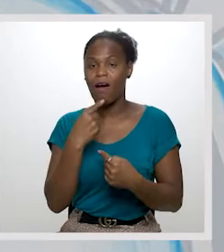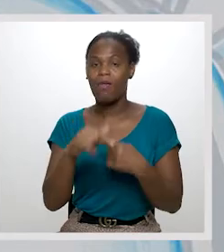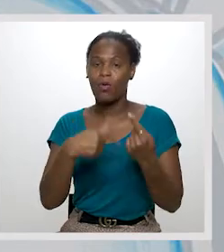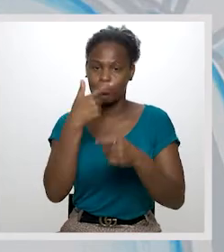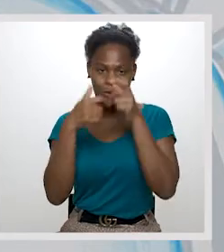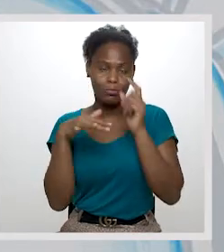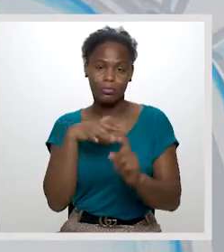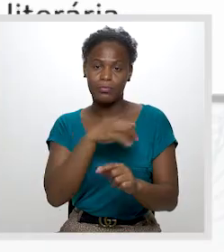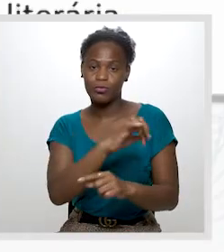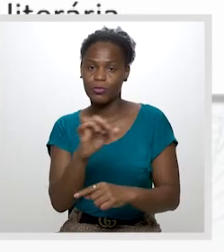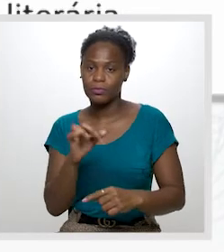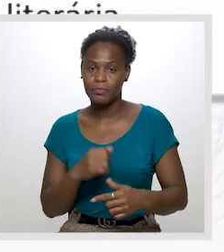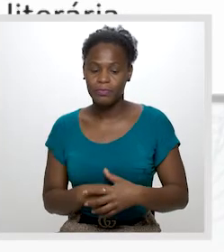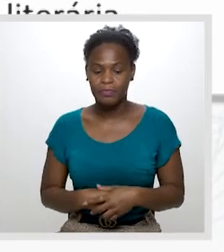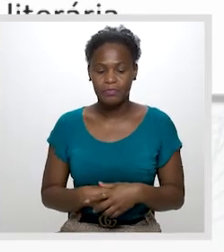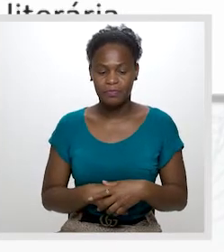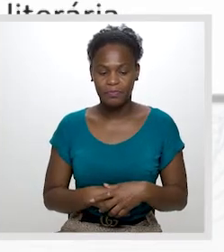outros heterônimos.